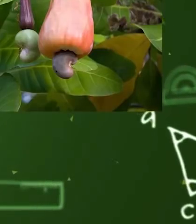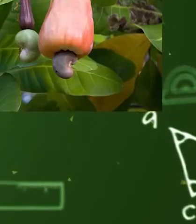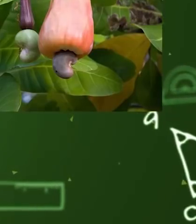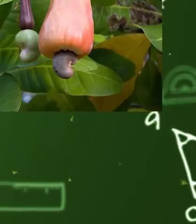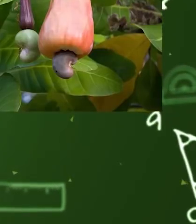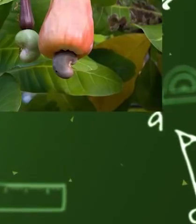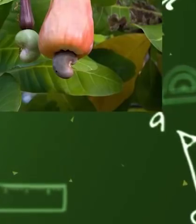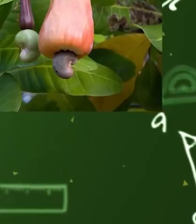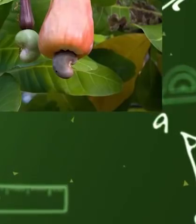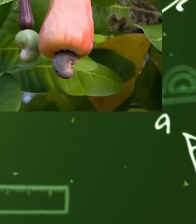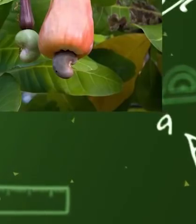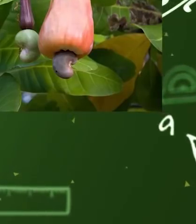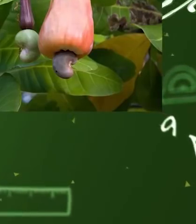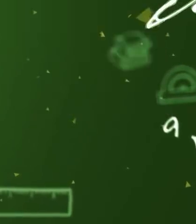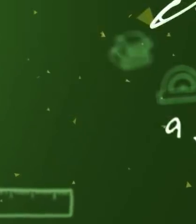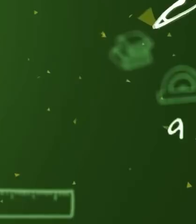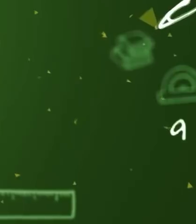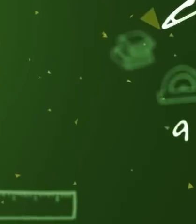Cajueiro.